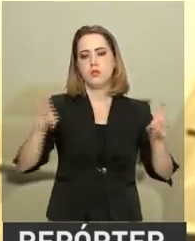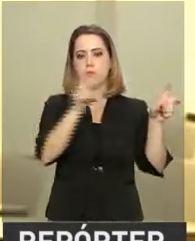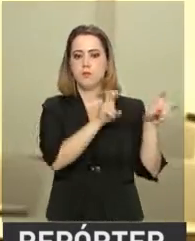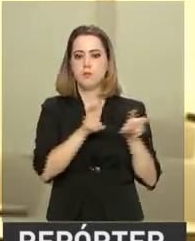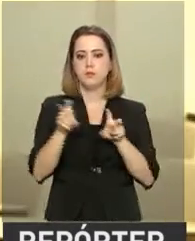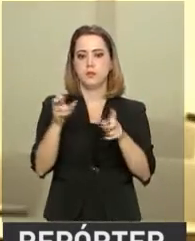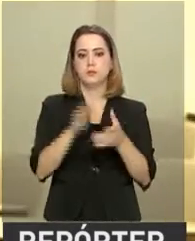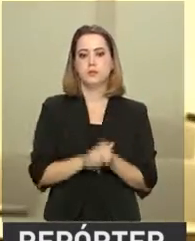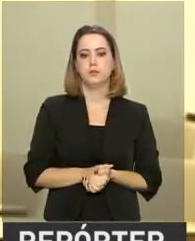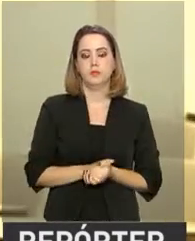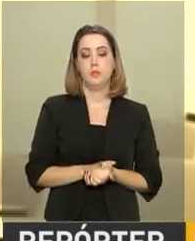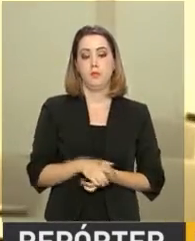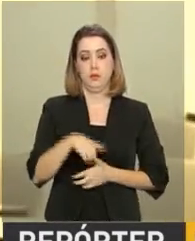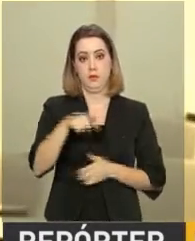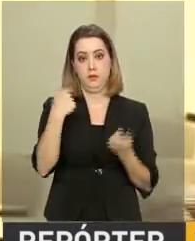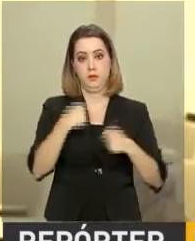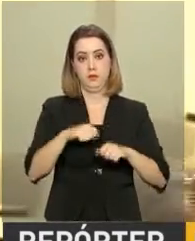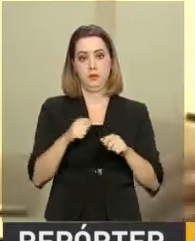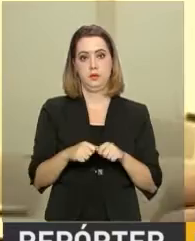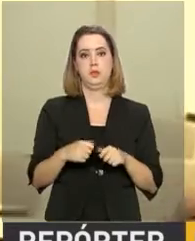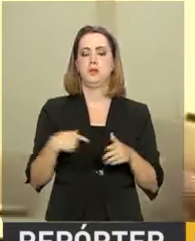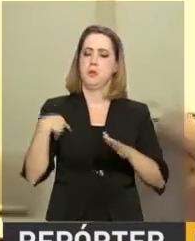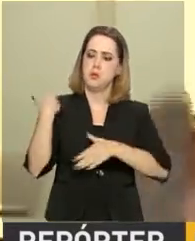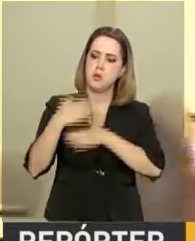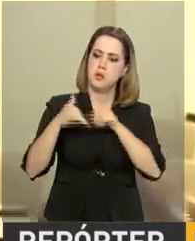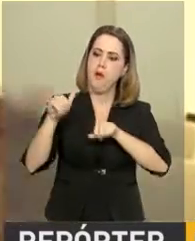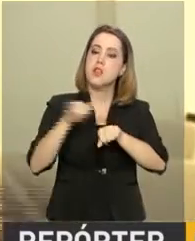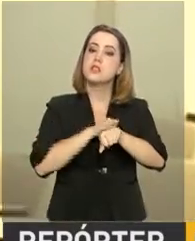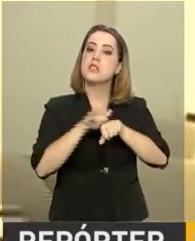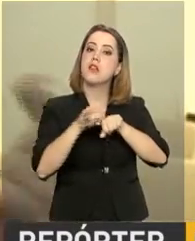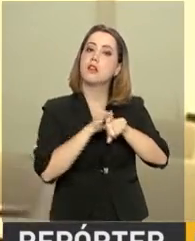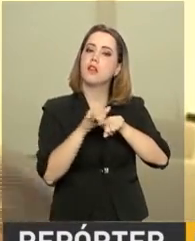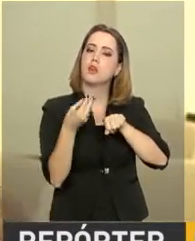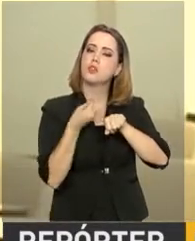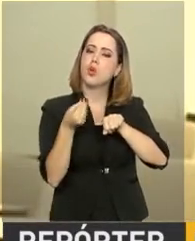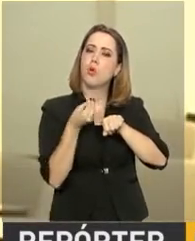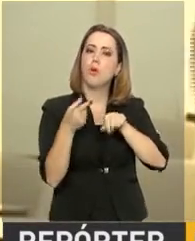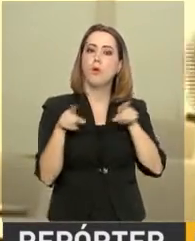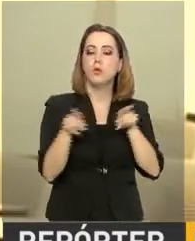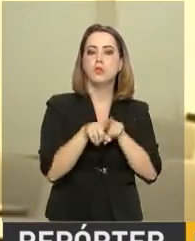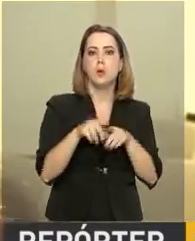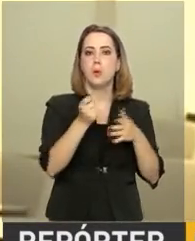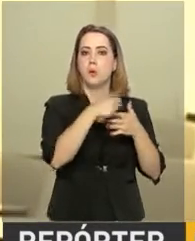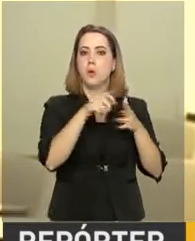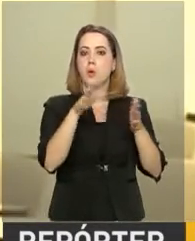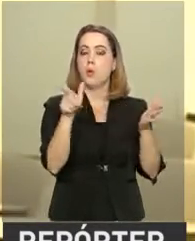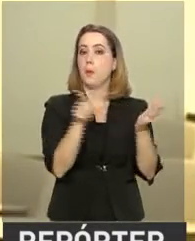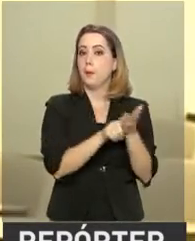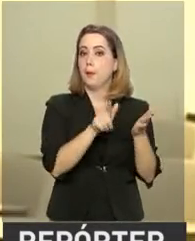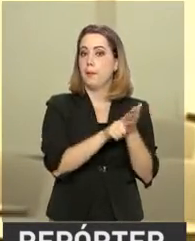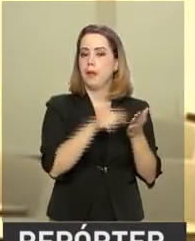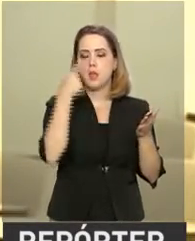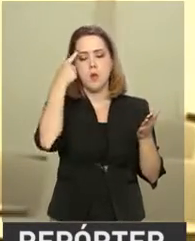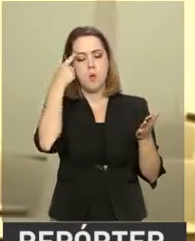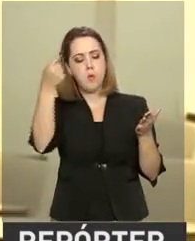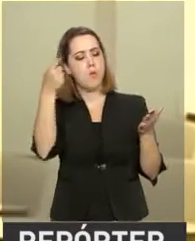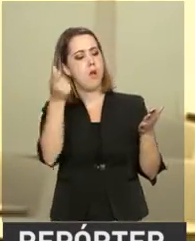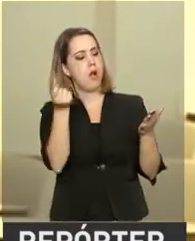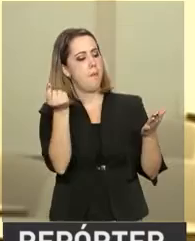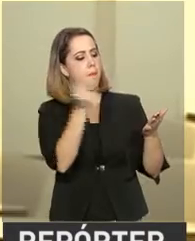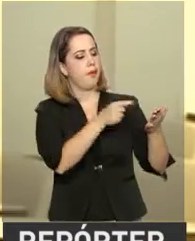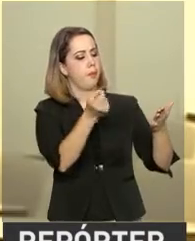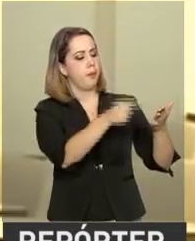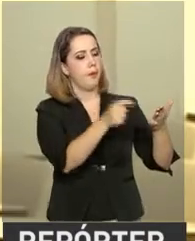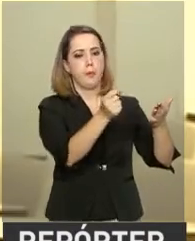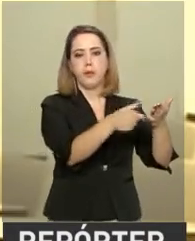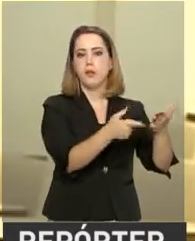mesmo. Você tem que desenvolver também algumas técnicas, por exemplo, colocar no próprio papel, você jogar no papel as ideias que você tem, aí na hora